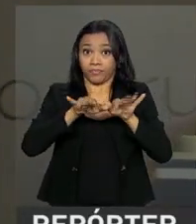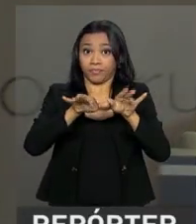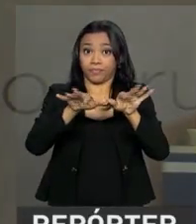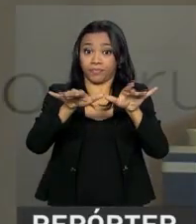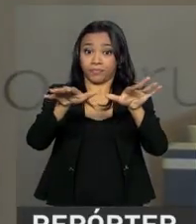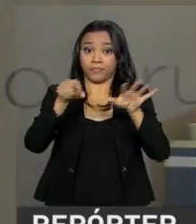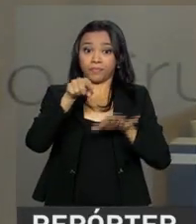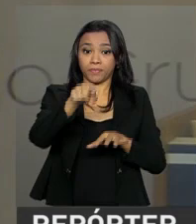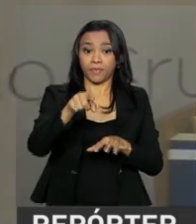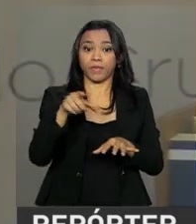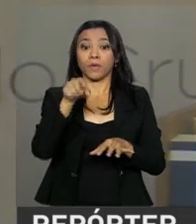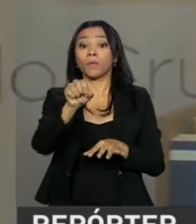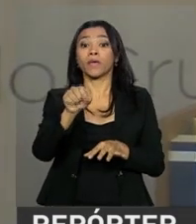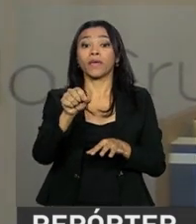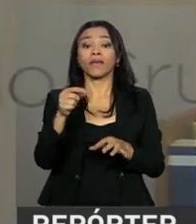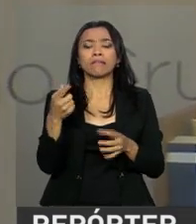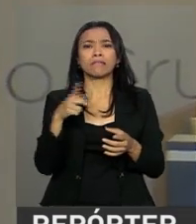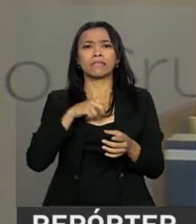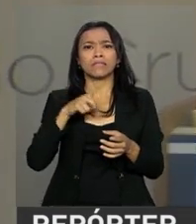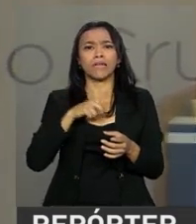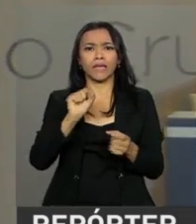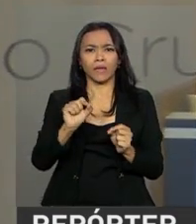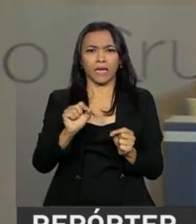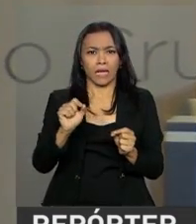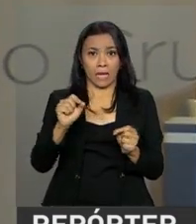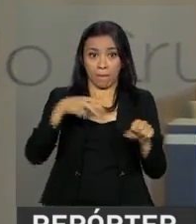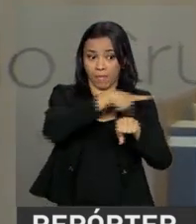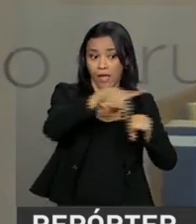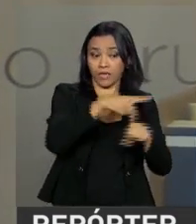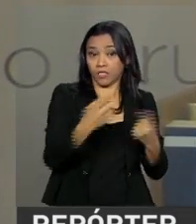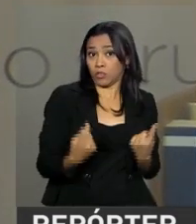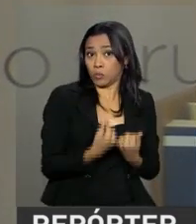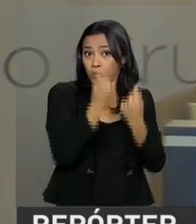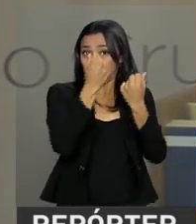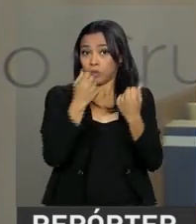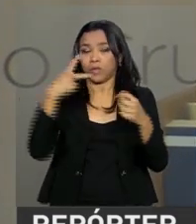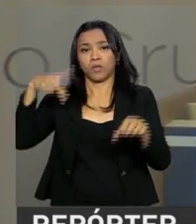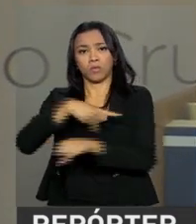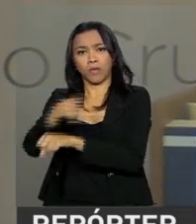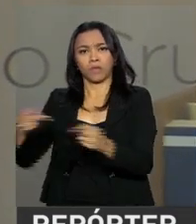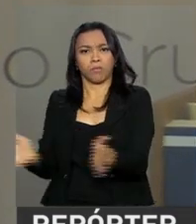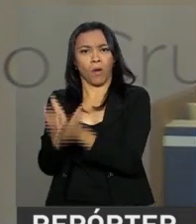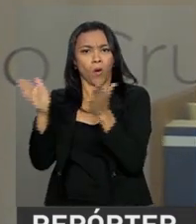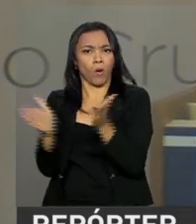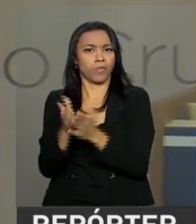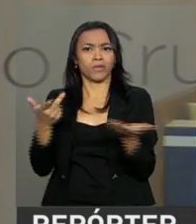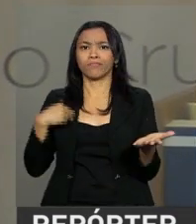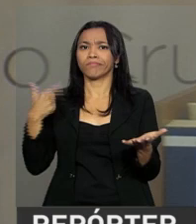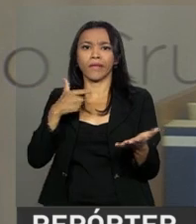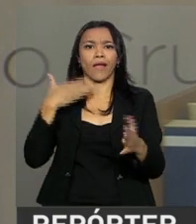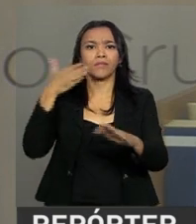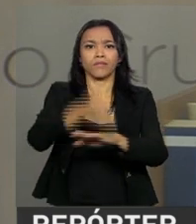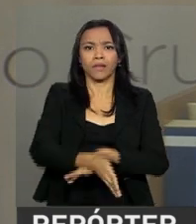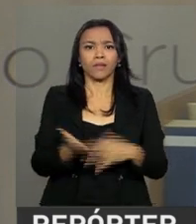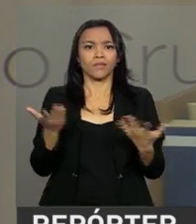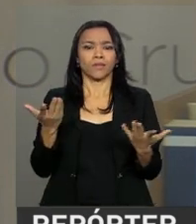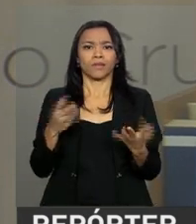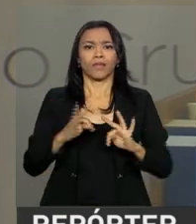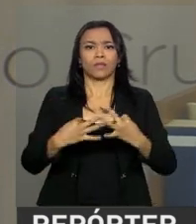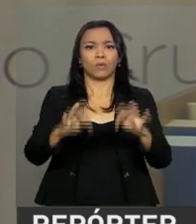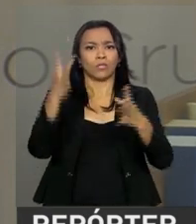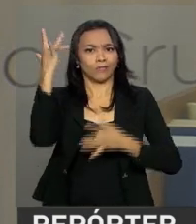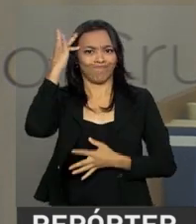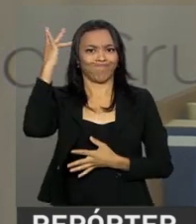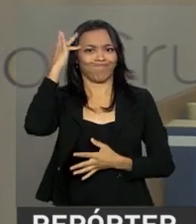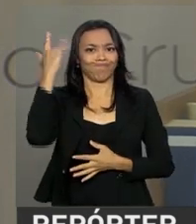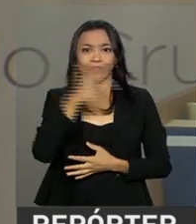Saúde com o contraste que existe entre os países ricos e os países pobres no acesso a tecnologias modernas de